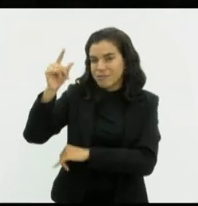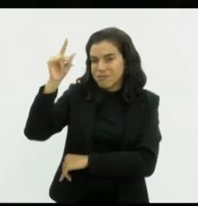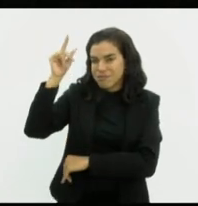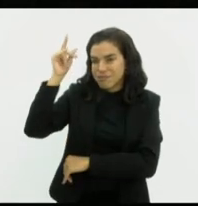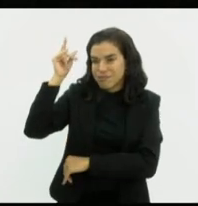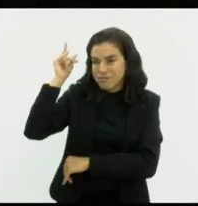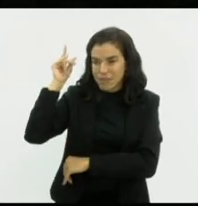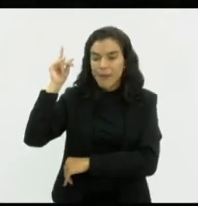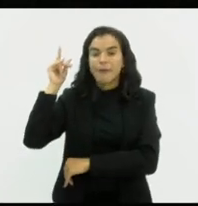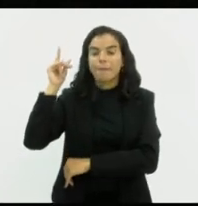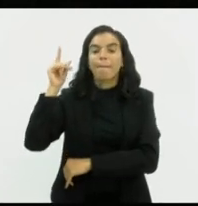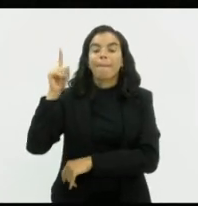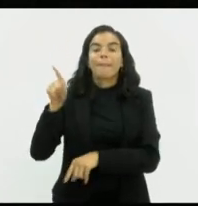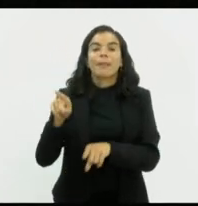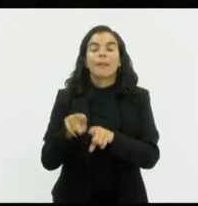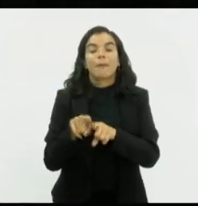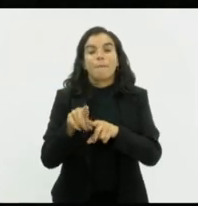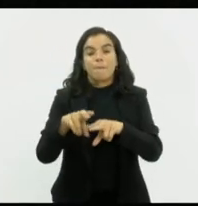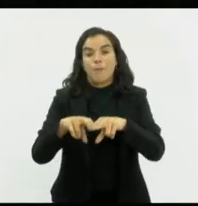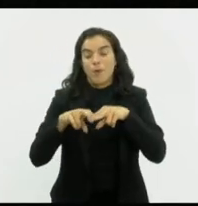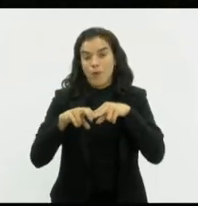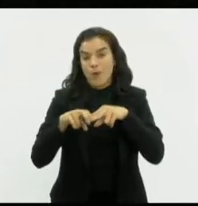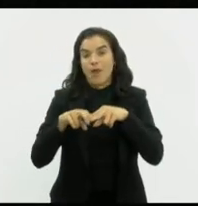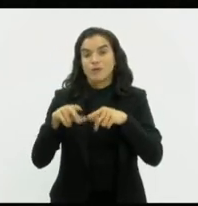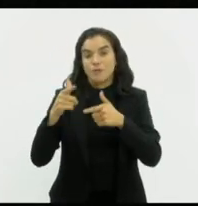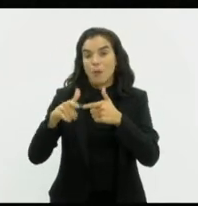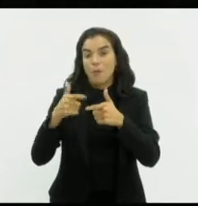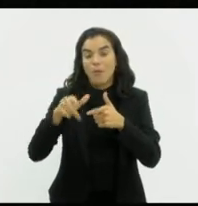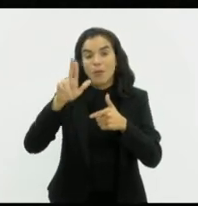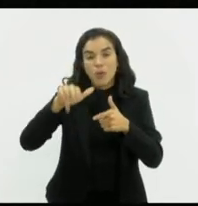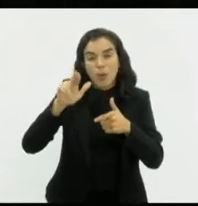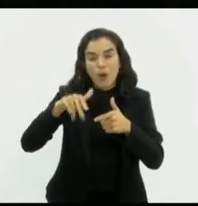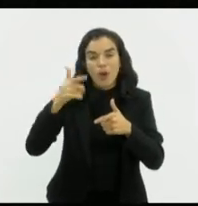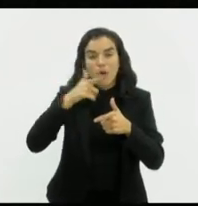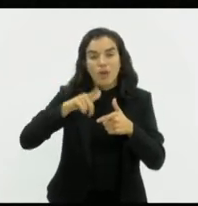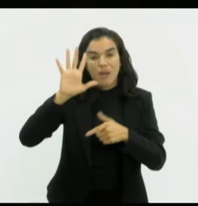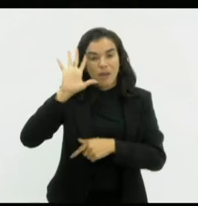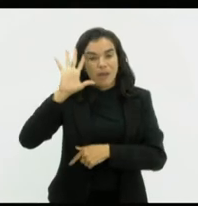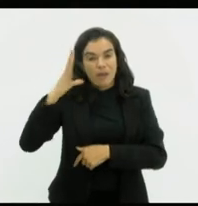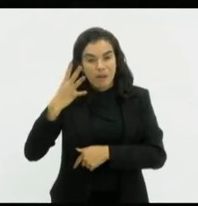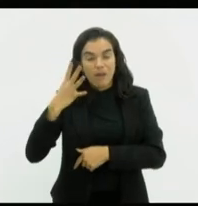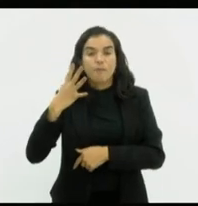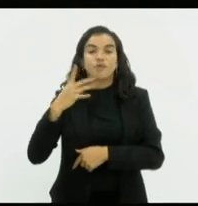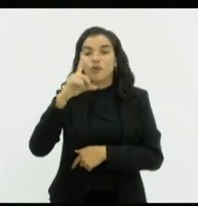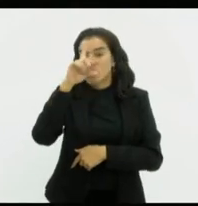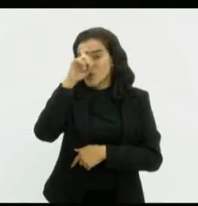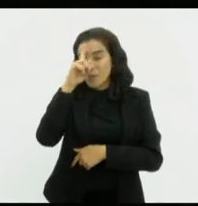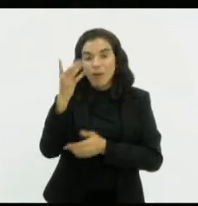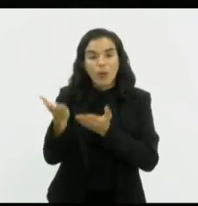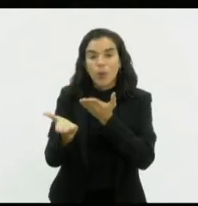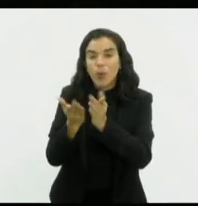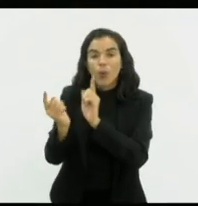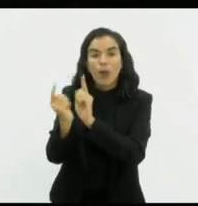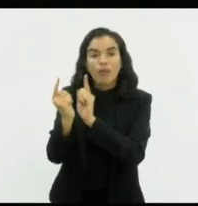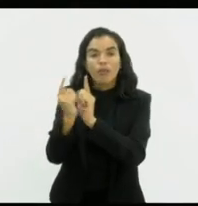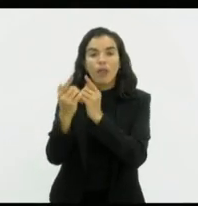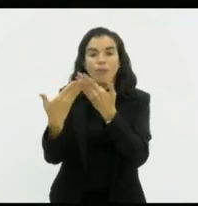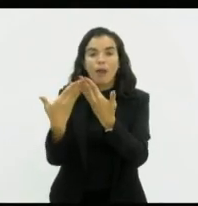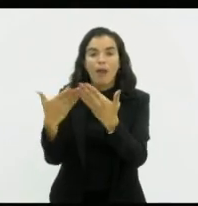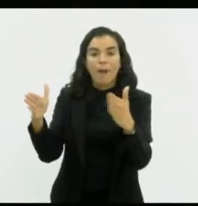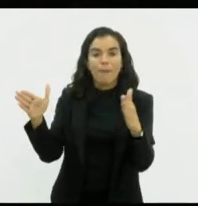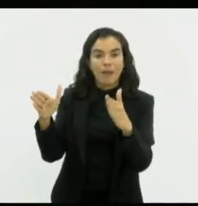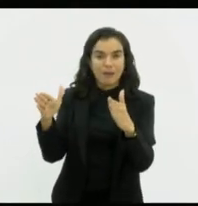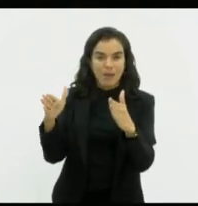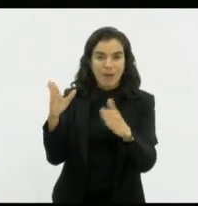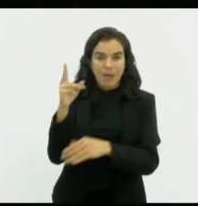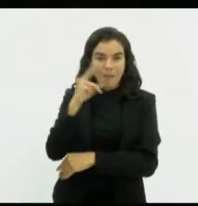isso mesmo, devido ao problema que existe lá, que nunca é resolvido, os hospitais não atendem mais de porta aberta, não atendem